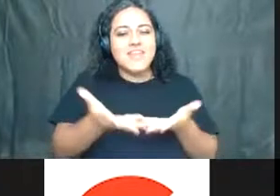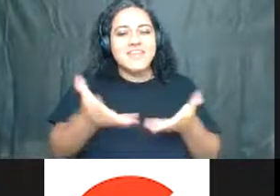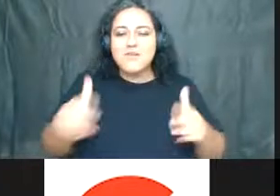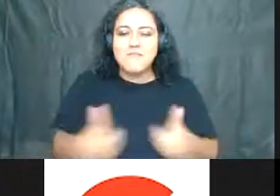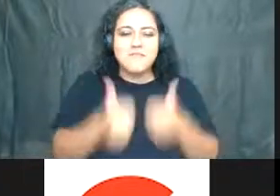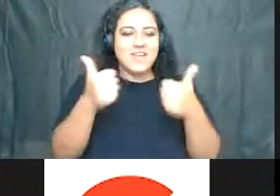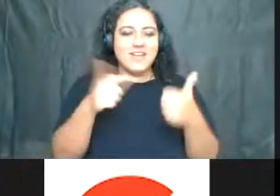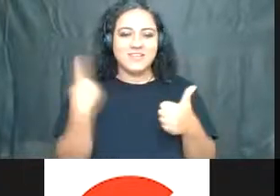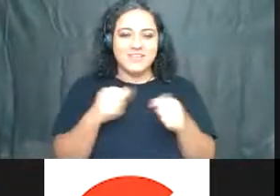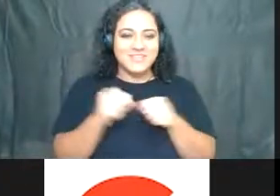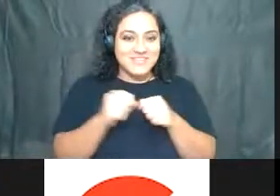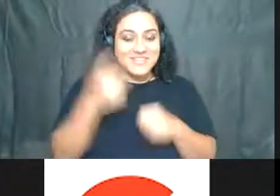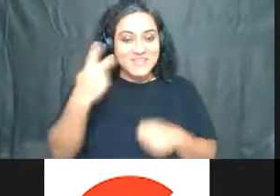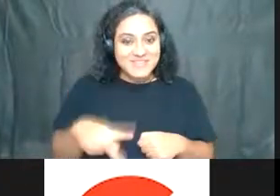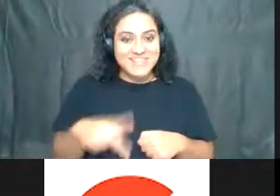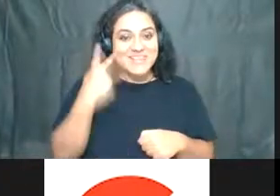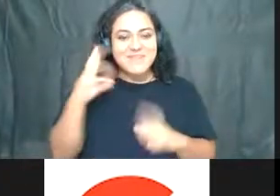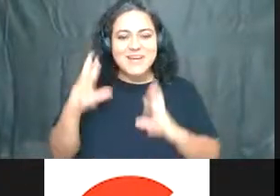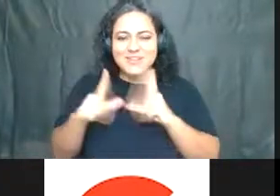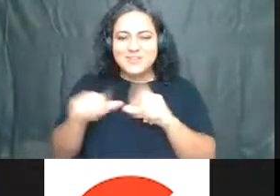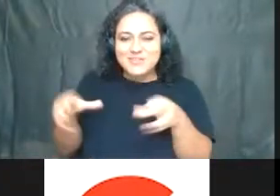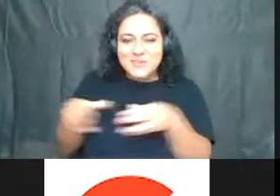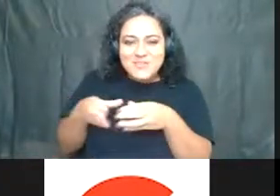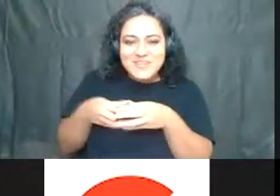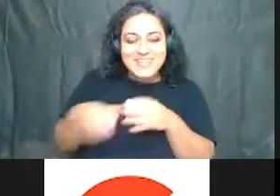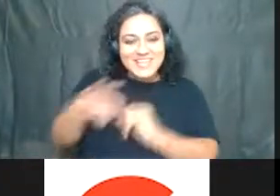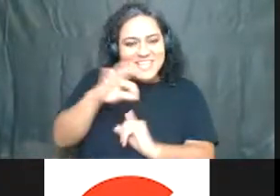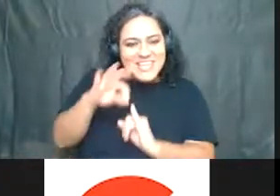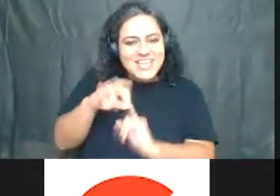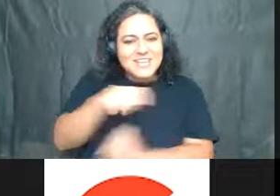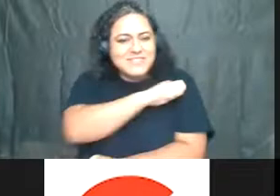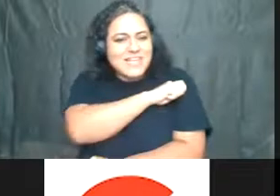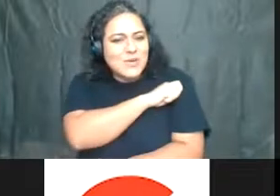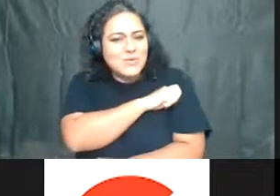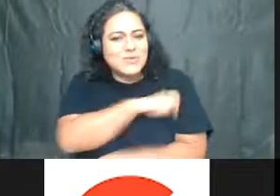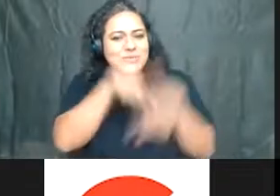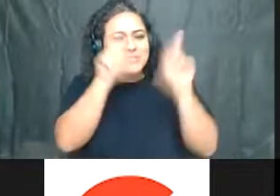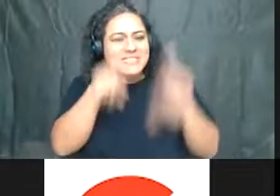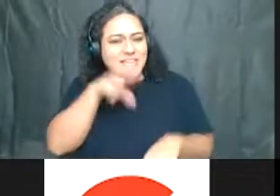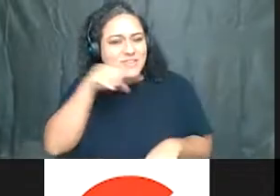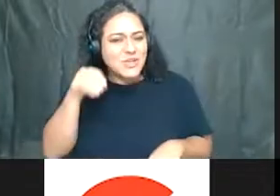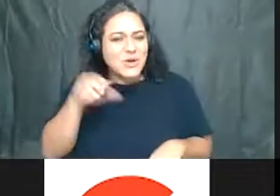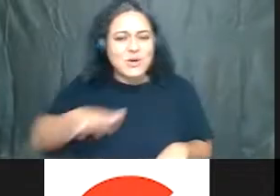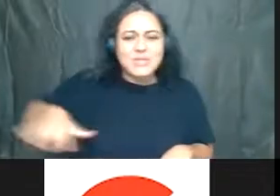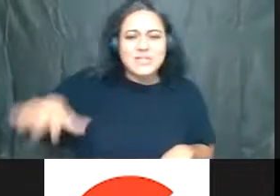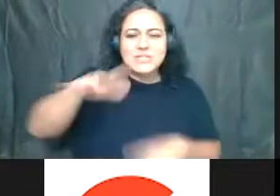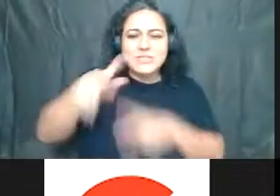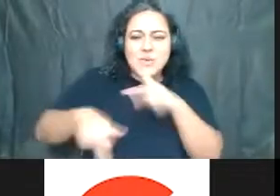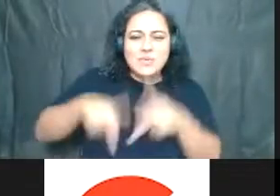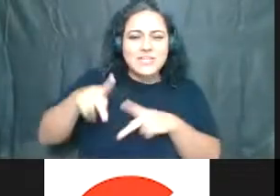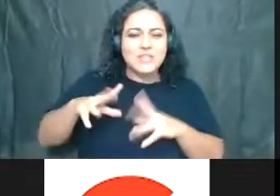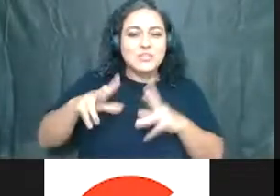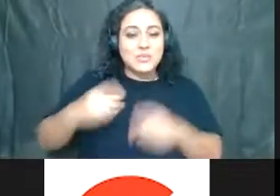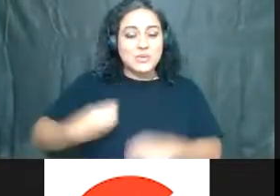nós fizemos aqui, né, para toda a comunidade do IFES, alunos, servidores, comunidade e todos os participantes